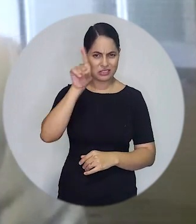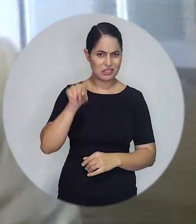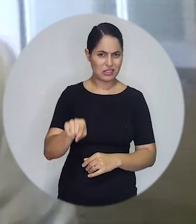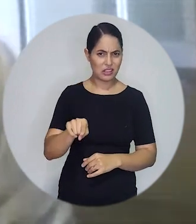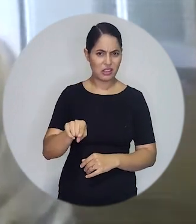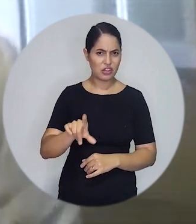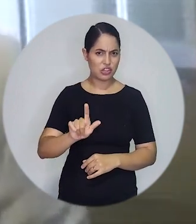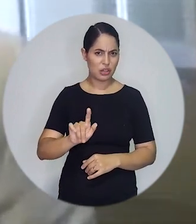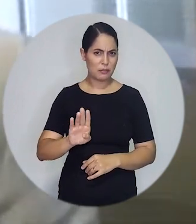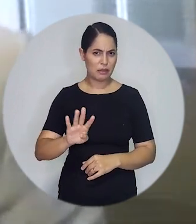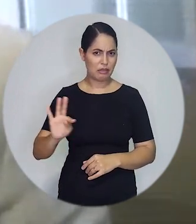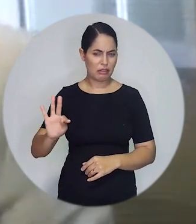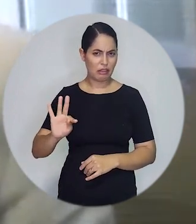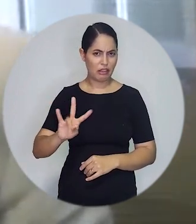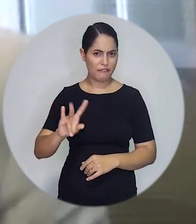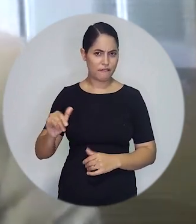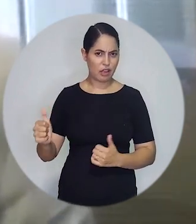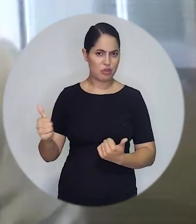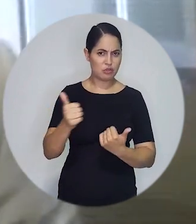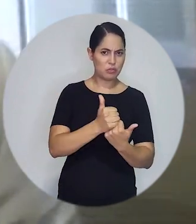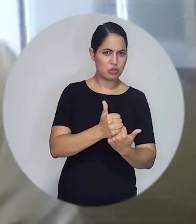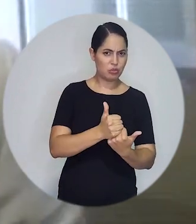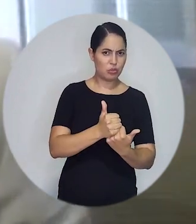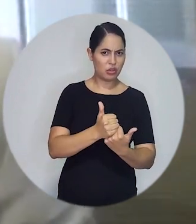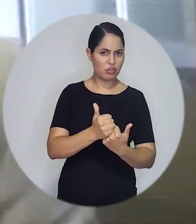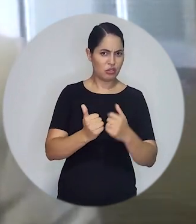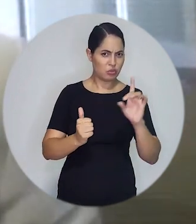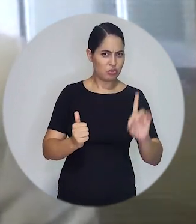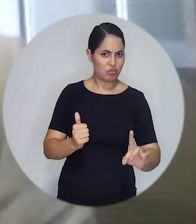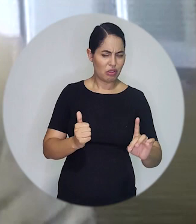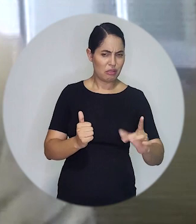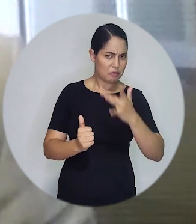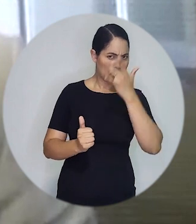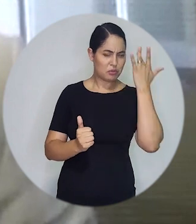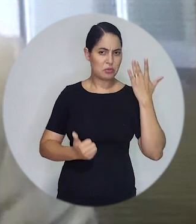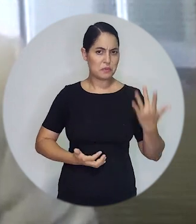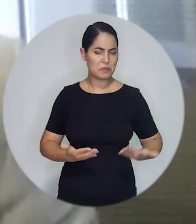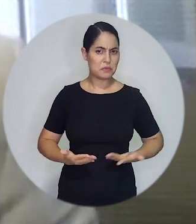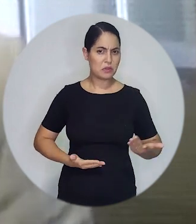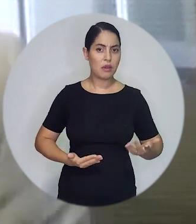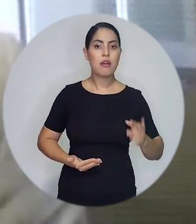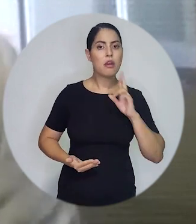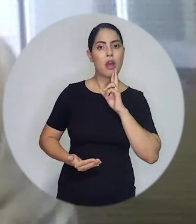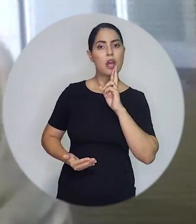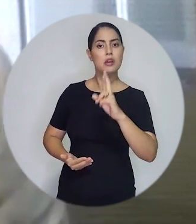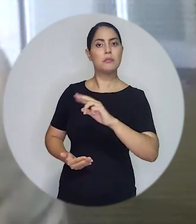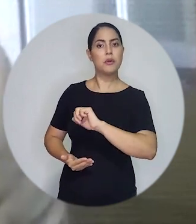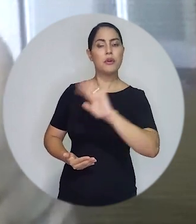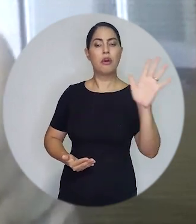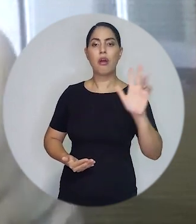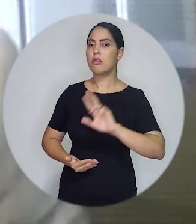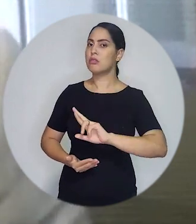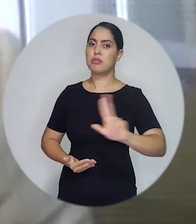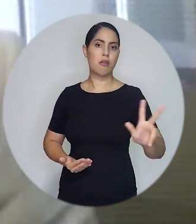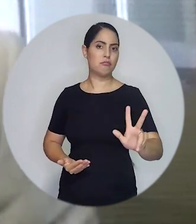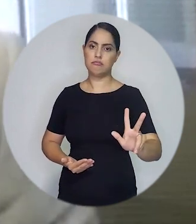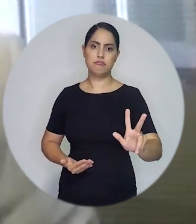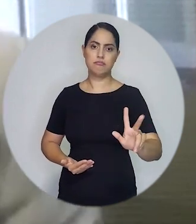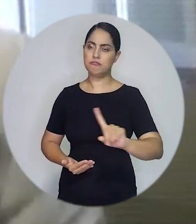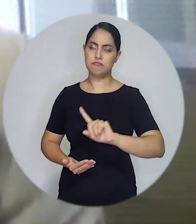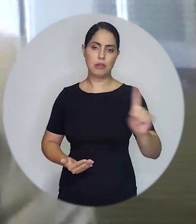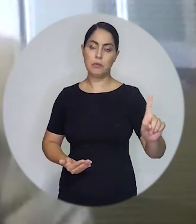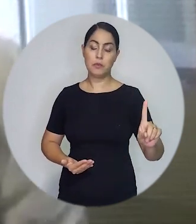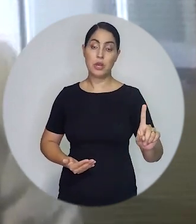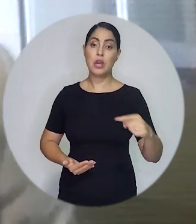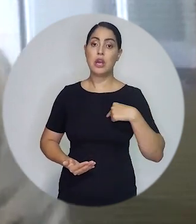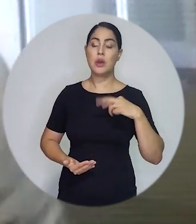o ChatGPT vai substituir os operadores do direito? E eu tenho respondido com muita convicção de que